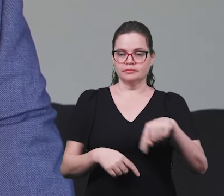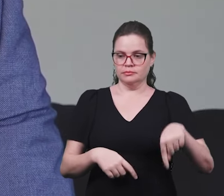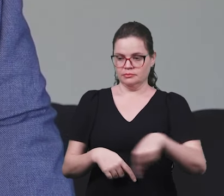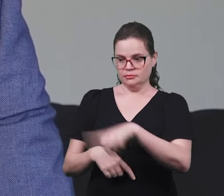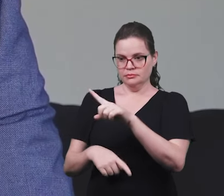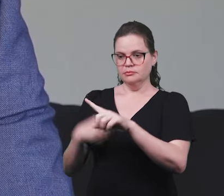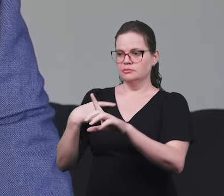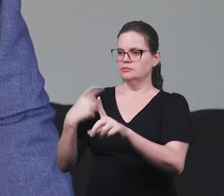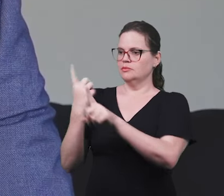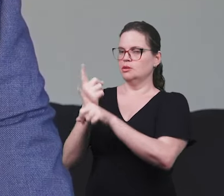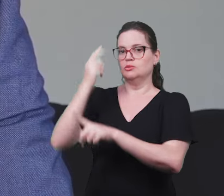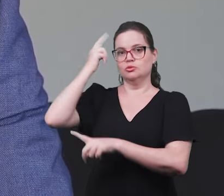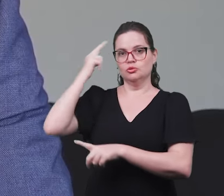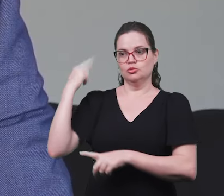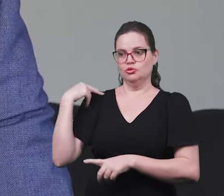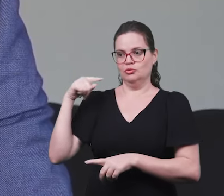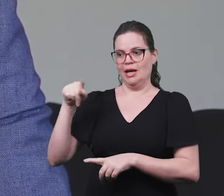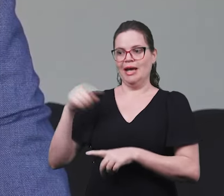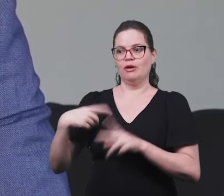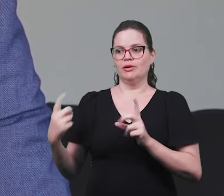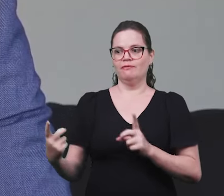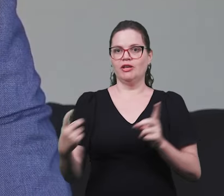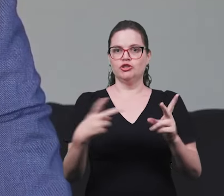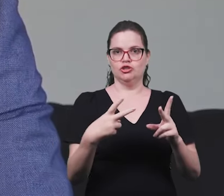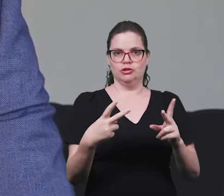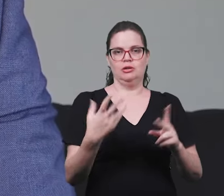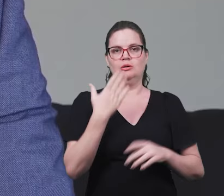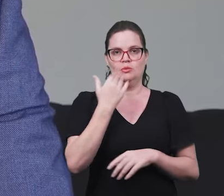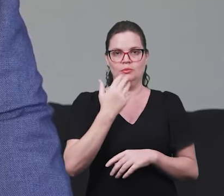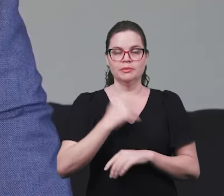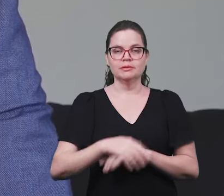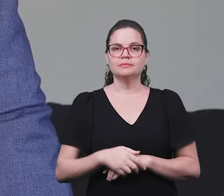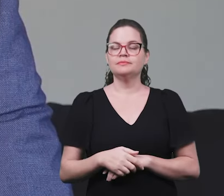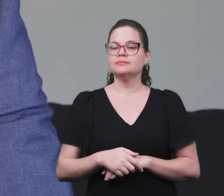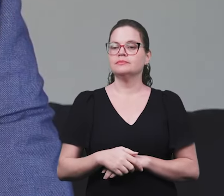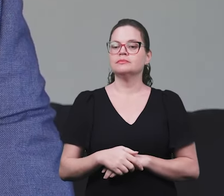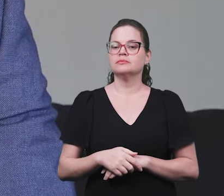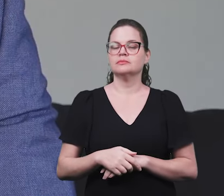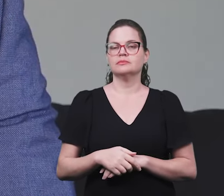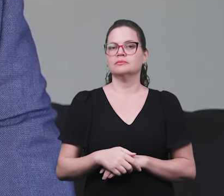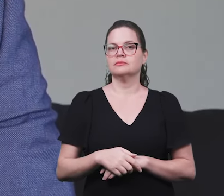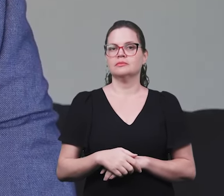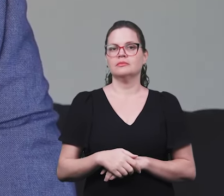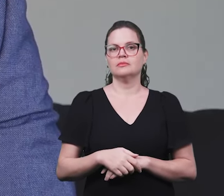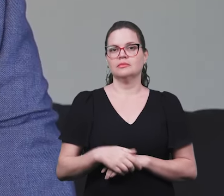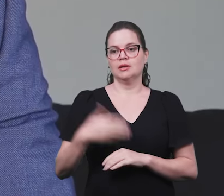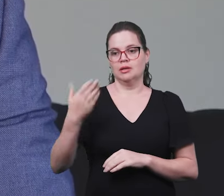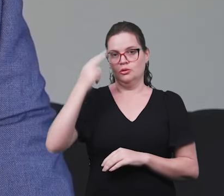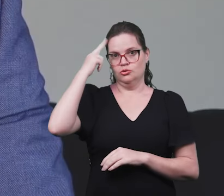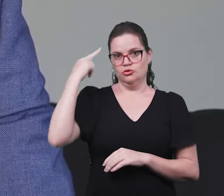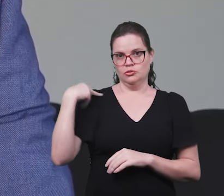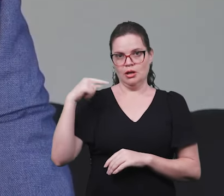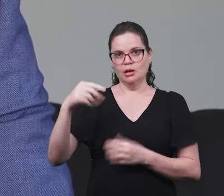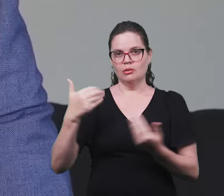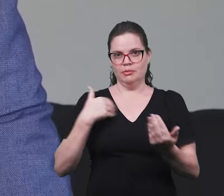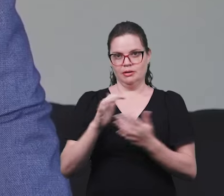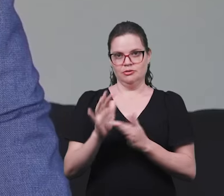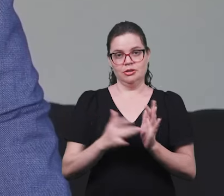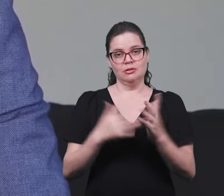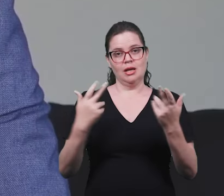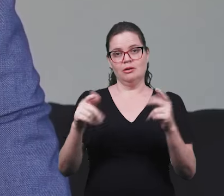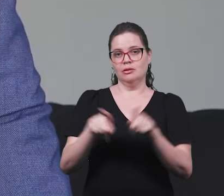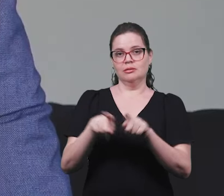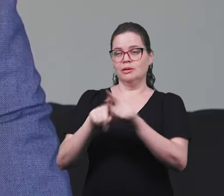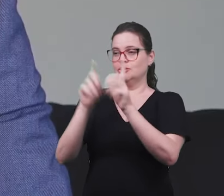encontraram José, porque José era aquele que vendia o alimento. E para nós, porque José, na figura de Jesus, é o dono